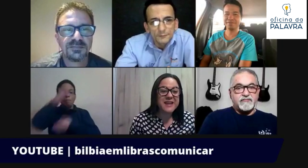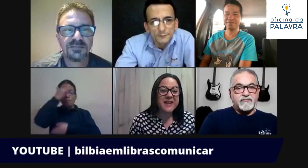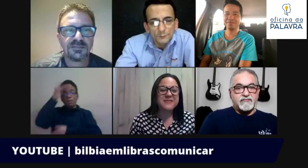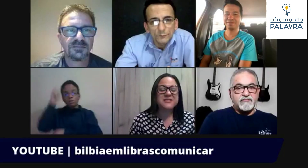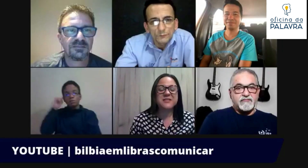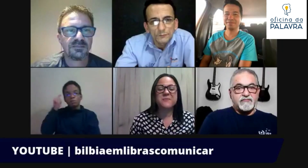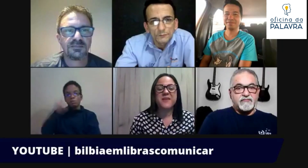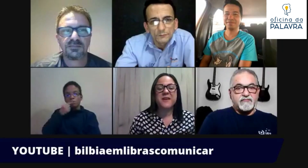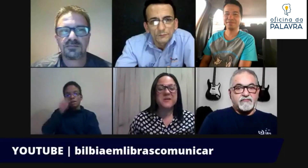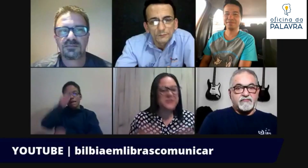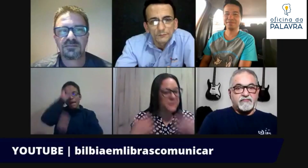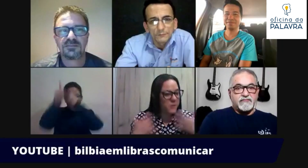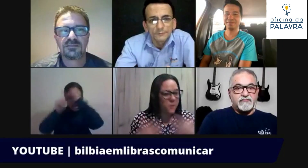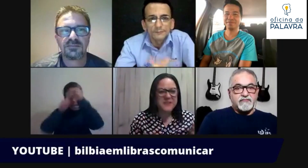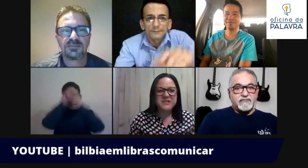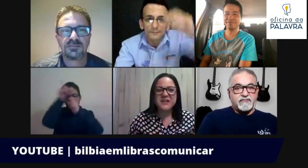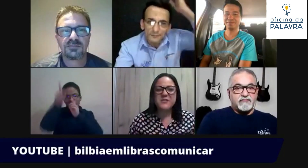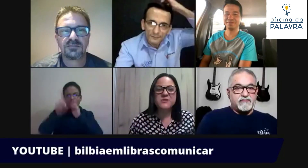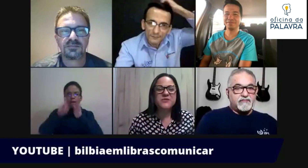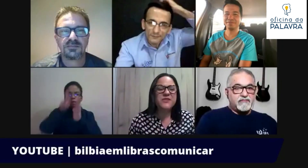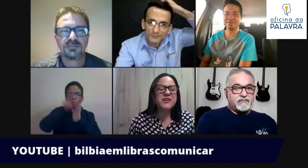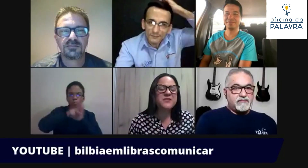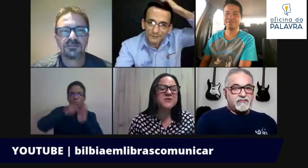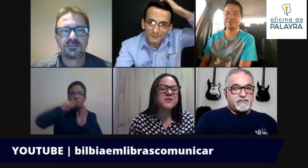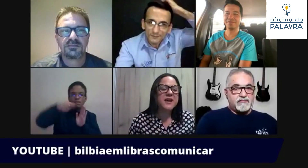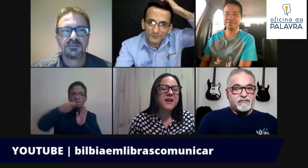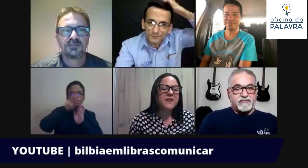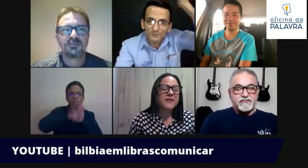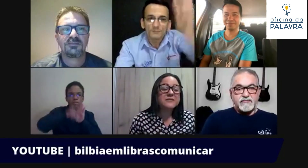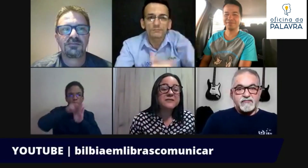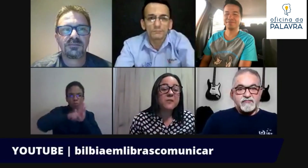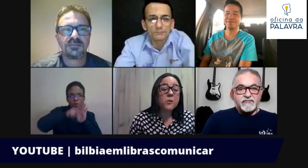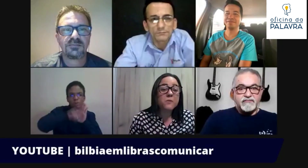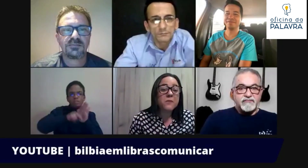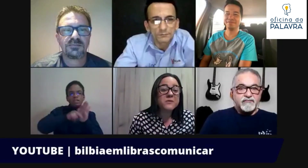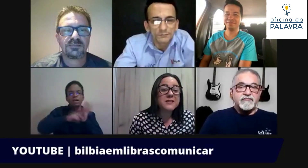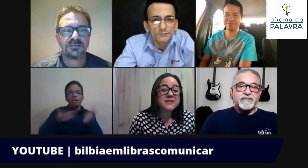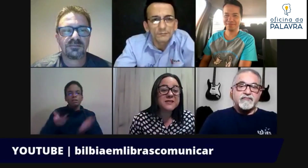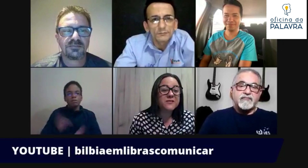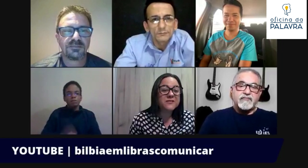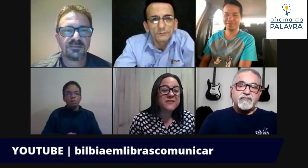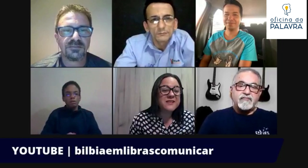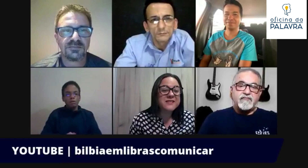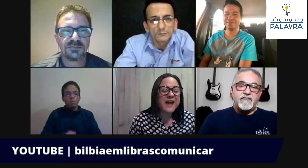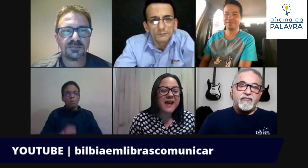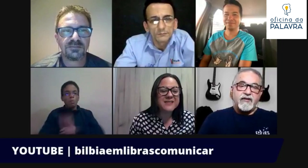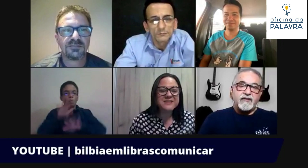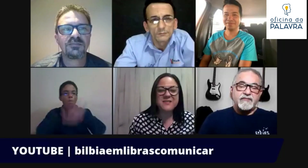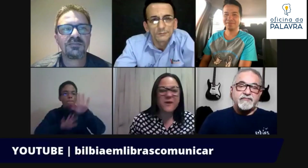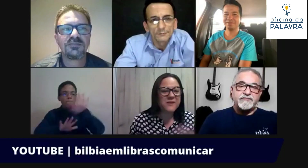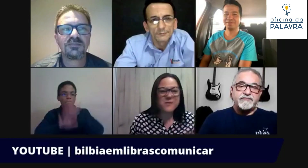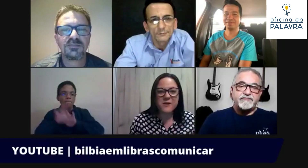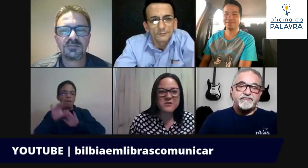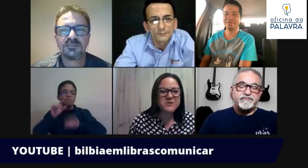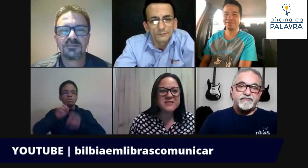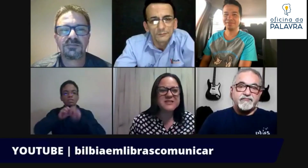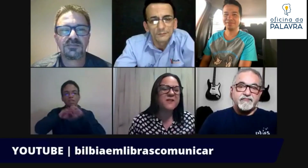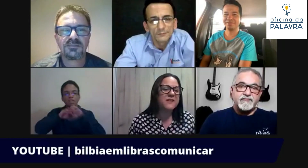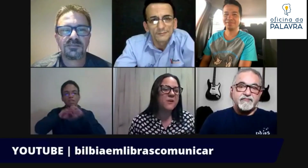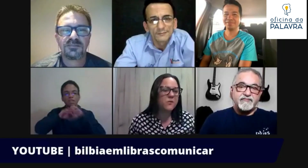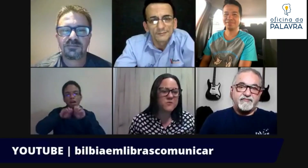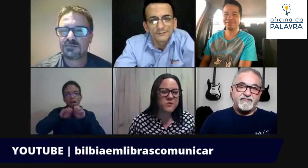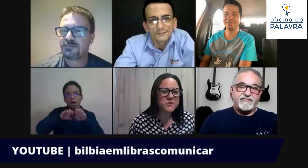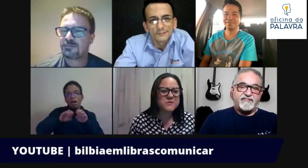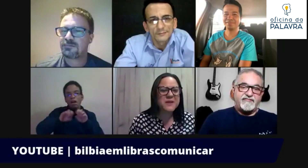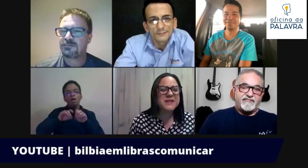daí, gente, que eu sempre compartilho os vídeos, falo, o Mãos que Ensinam não tem sinais, qual a